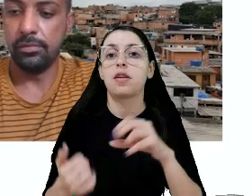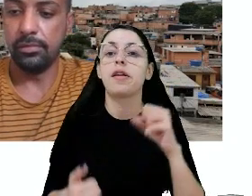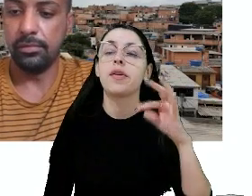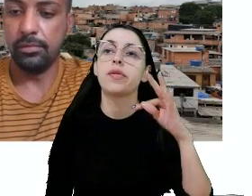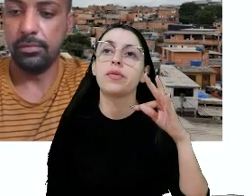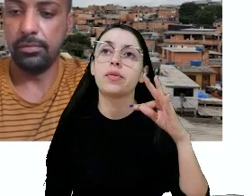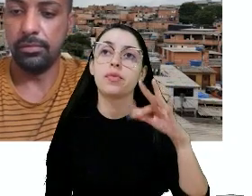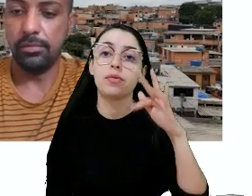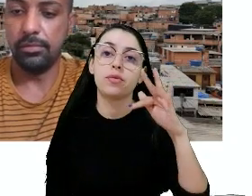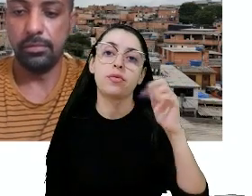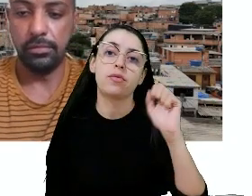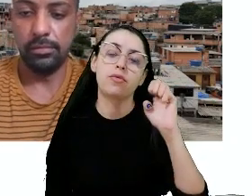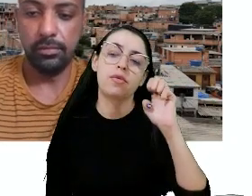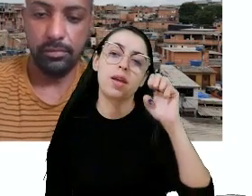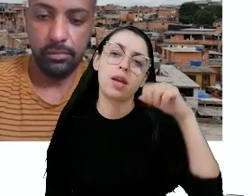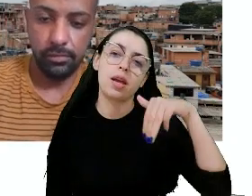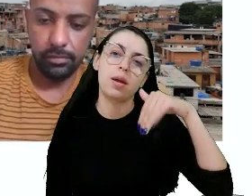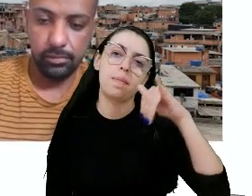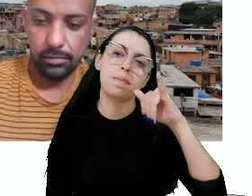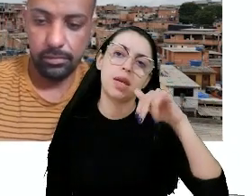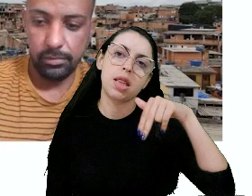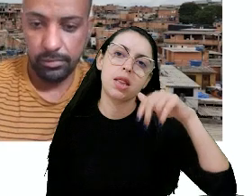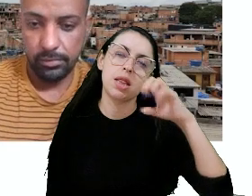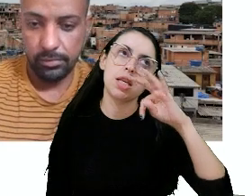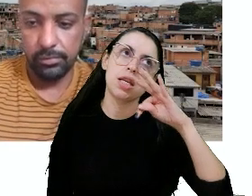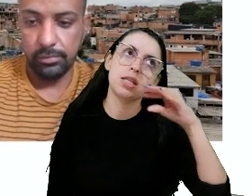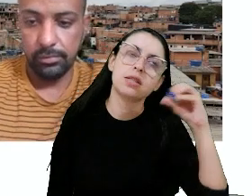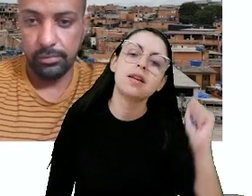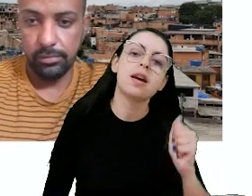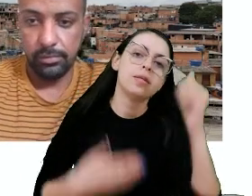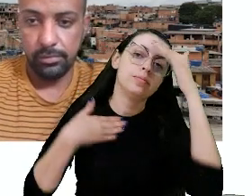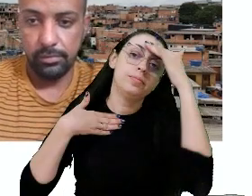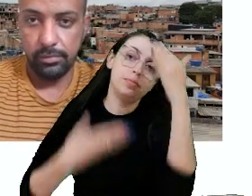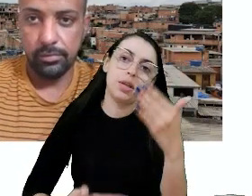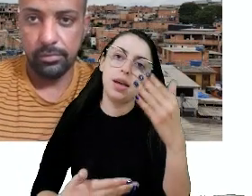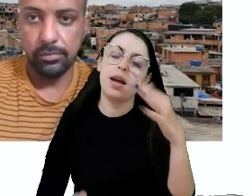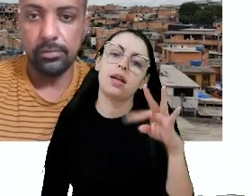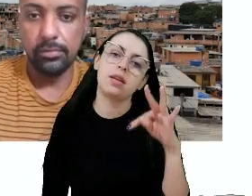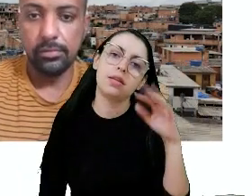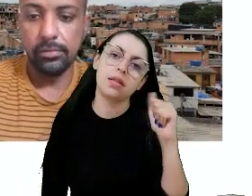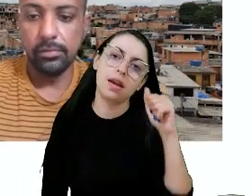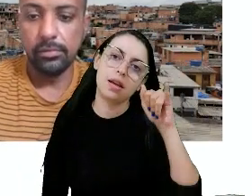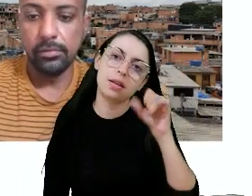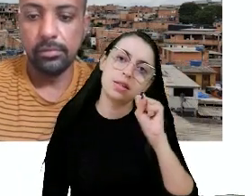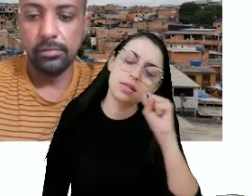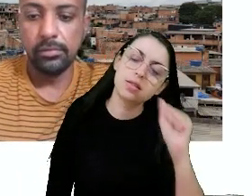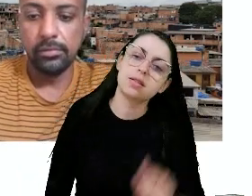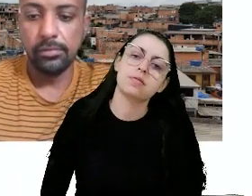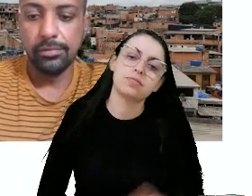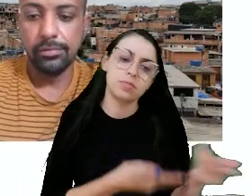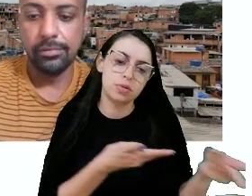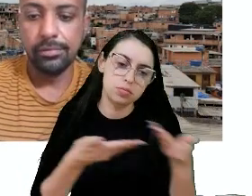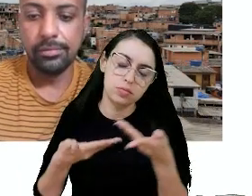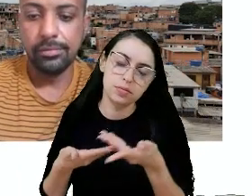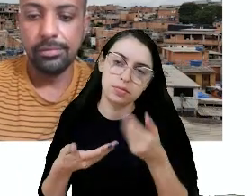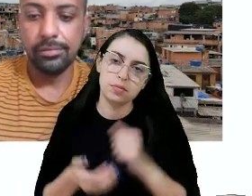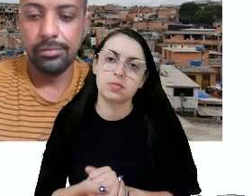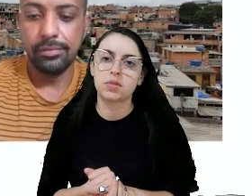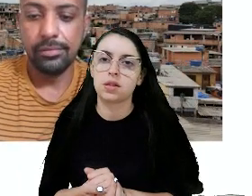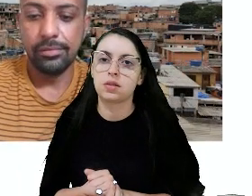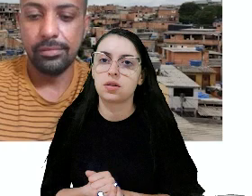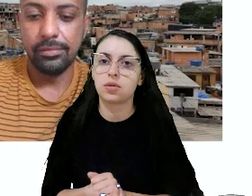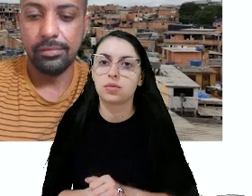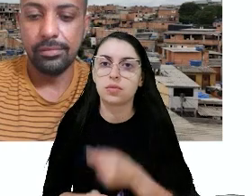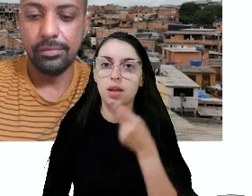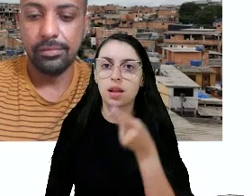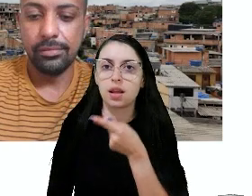Associação Brasileira de Juristas pela Democracia. Thaís, muitíssimo obrigada por sua participação